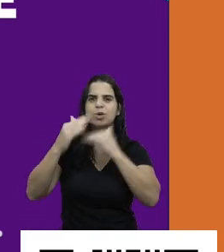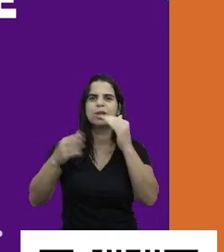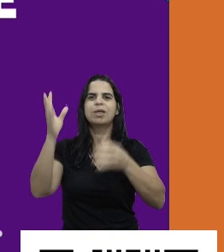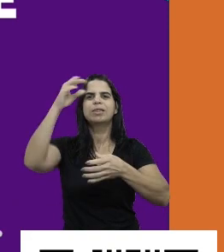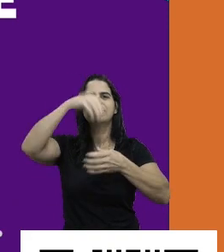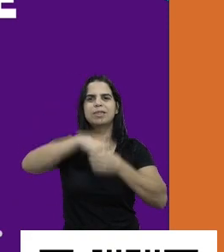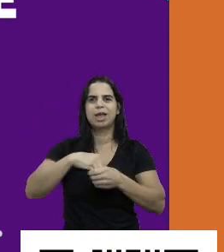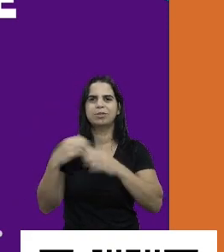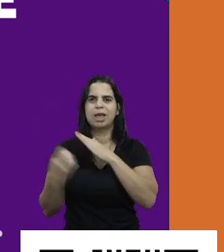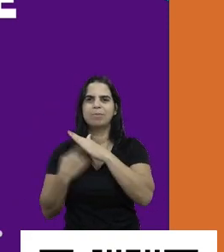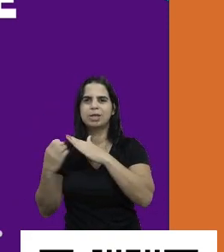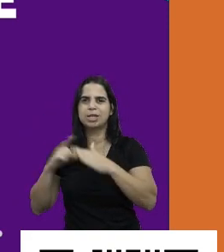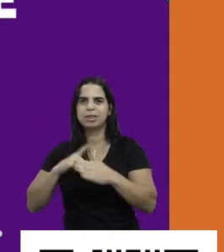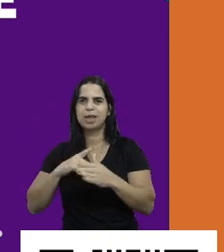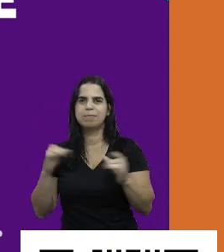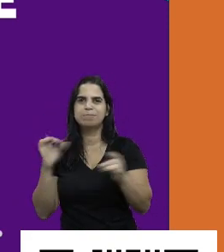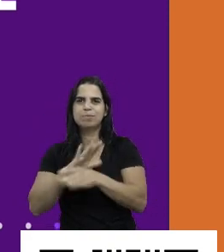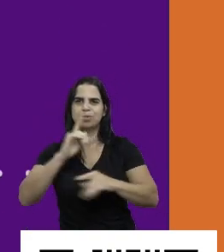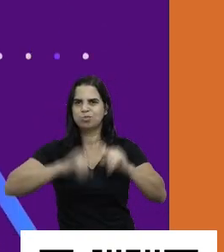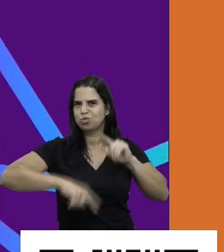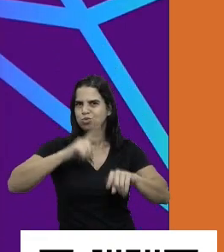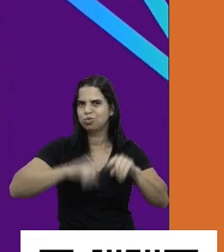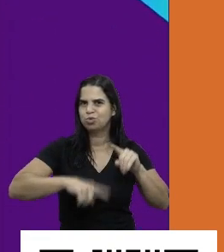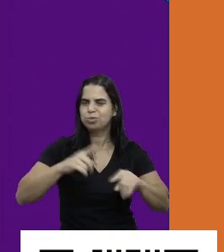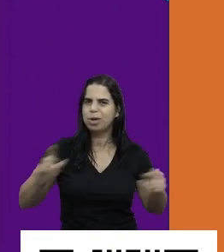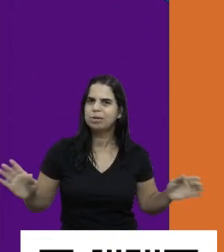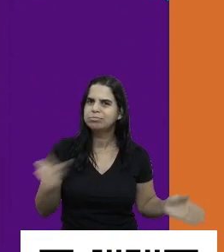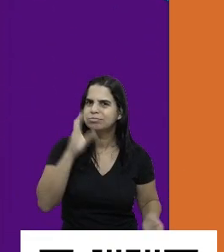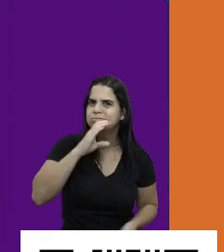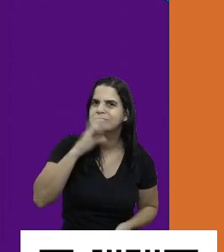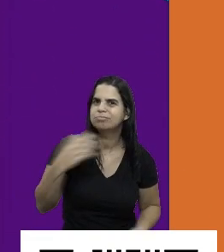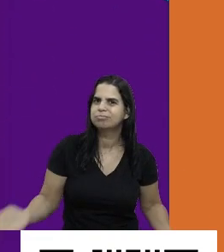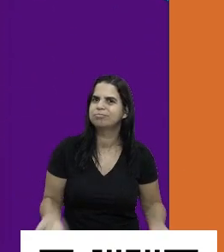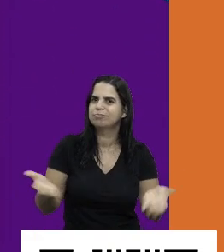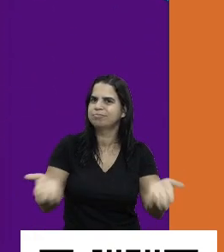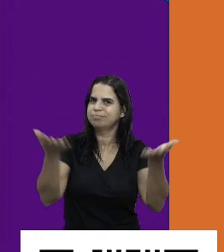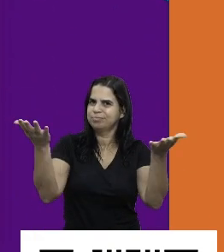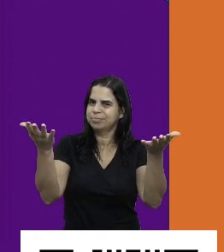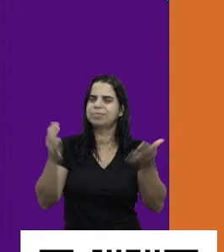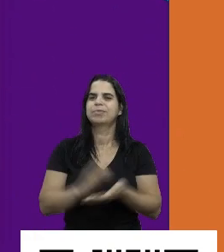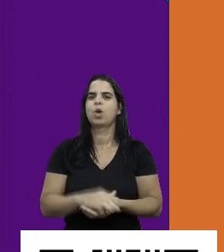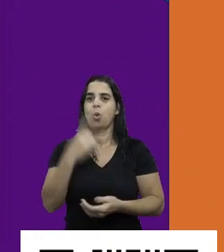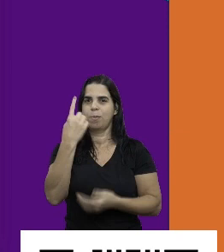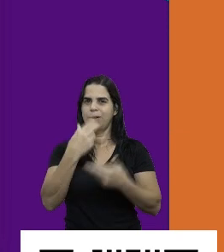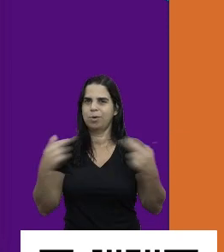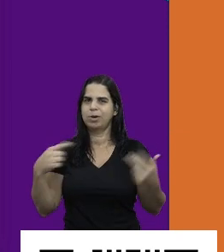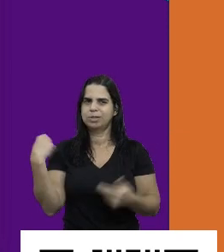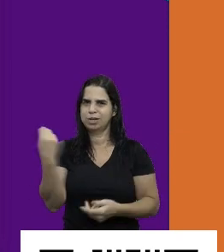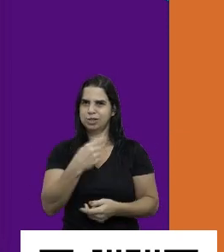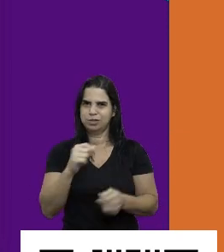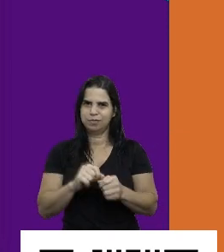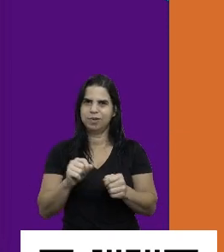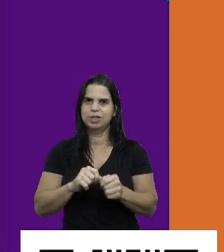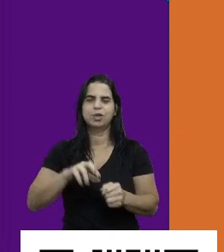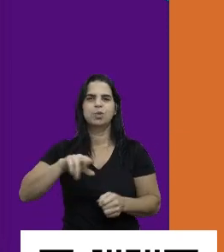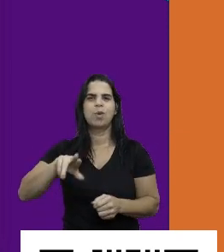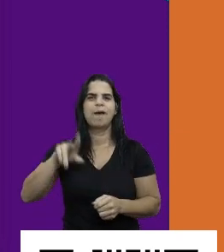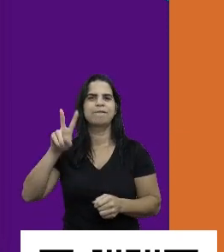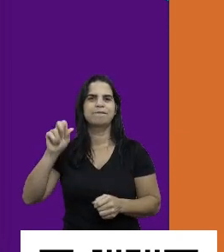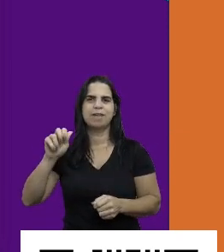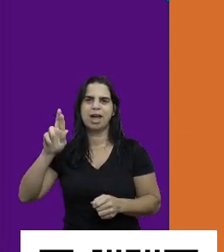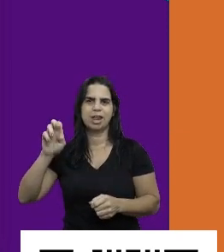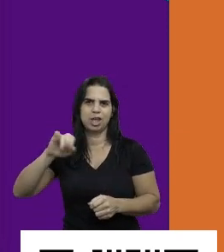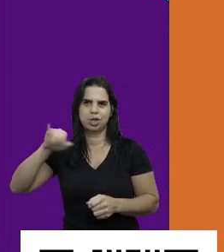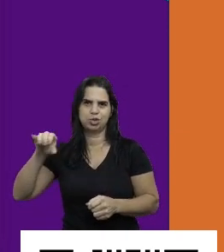para conseguir acelerar esse tipo de iniciativa né então uma das coisas que a gente fez aqui esse aqui não é nem para o varejo Mas é uma coisa muito legal